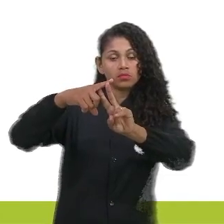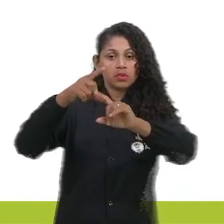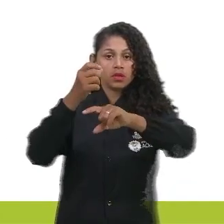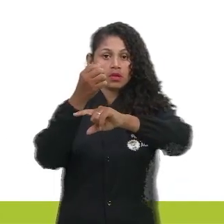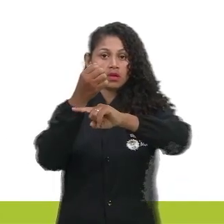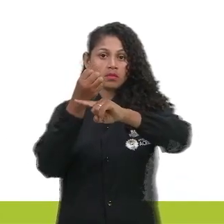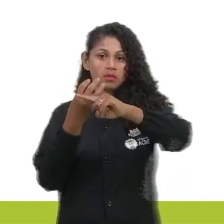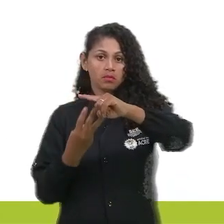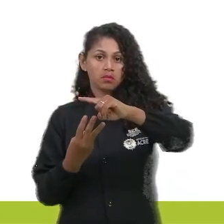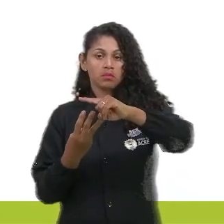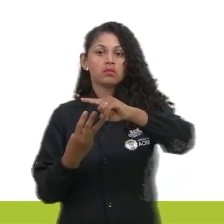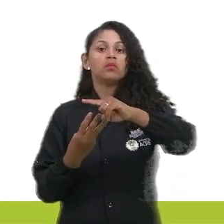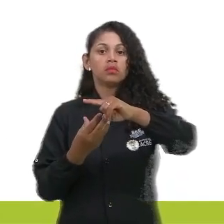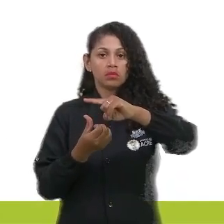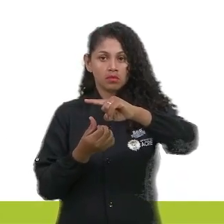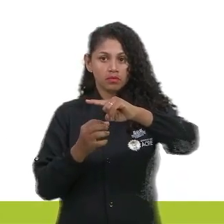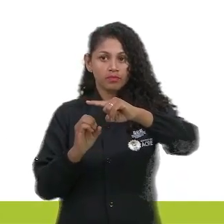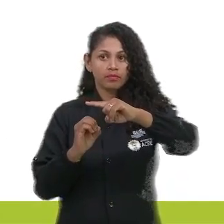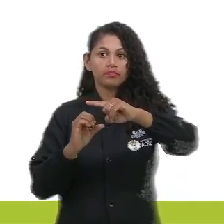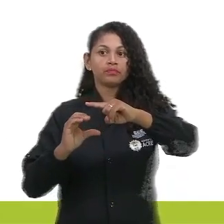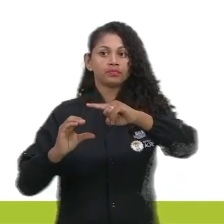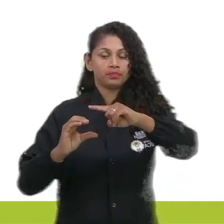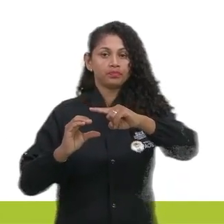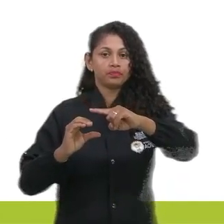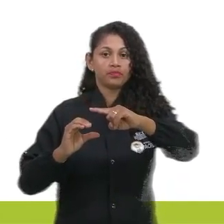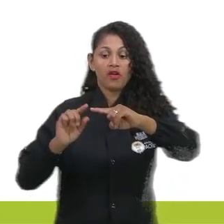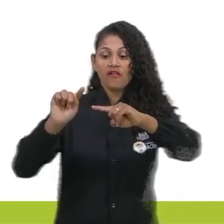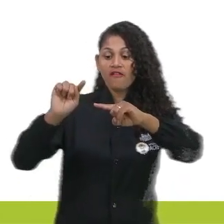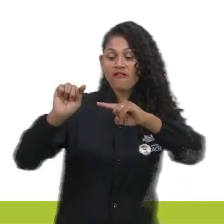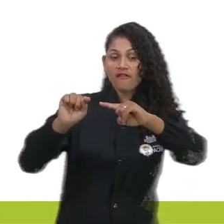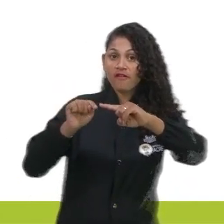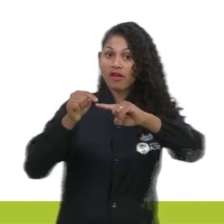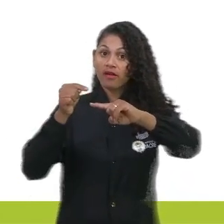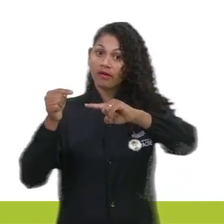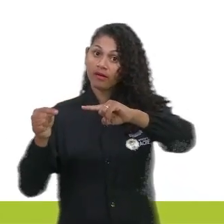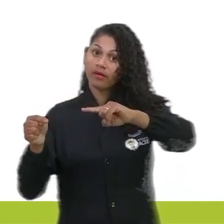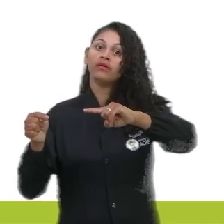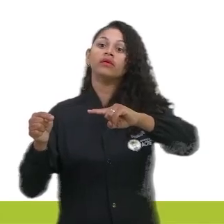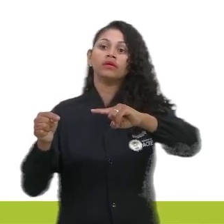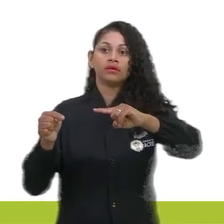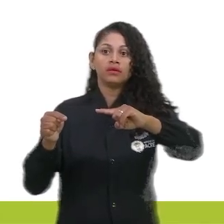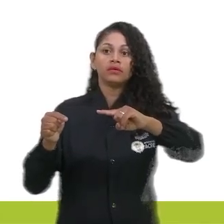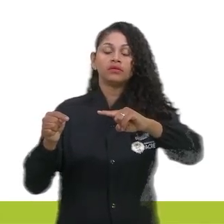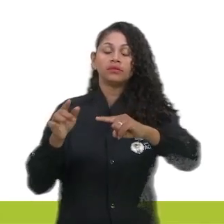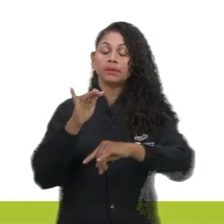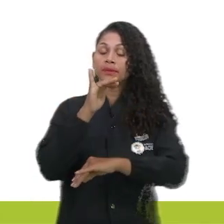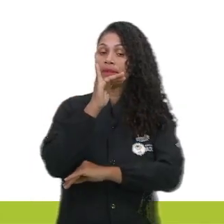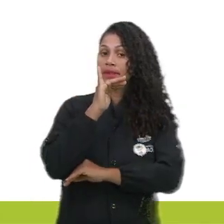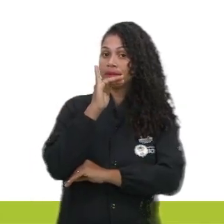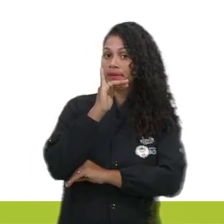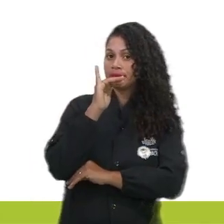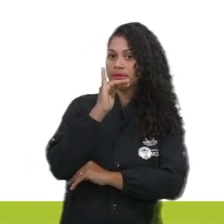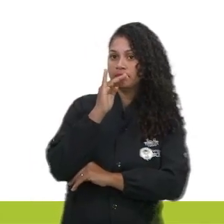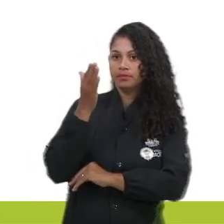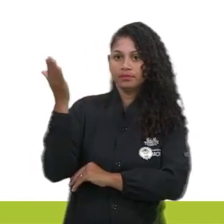capazes de determinar o comprimento de um arco de circunferência. Vamos fazer um exemplo.